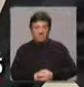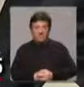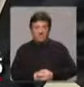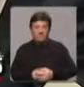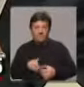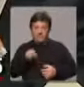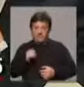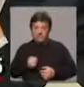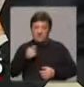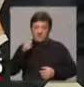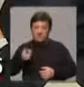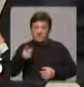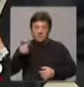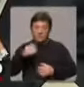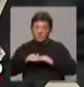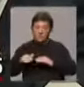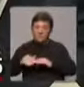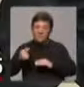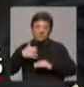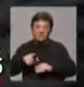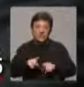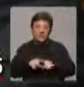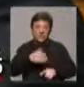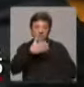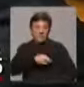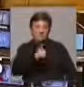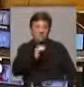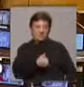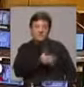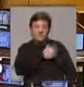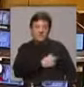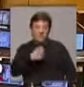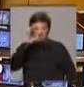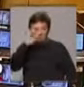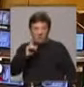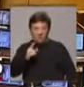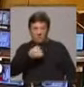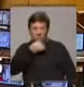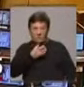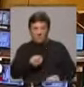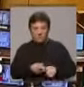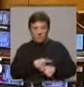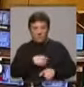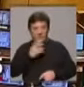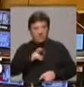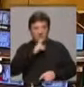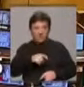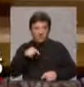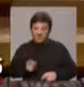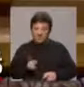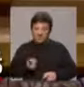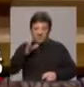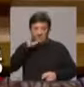O PS acusa que o nível de investimento está como em 1960. O governo não vai tão longe para responder. Este